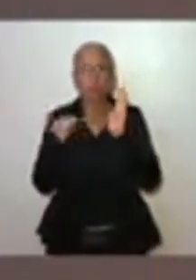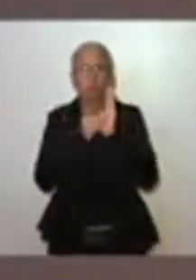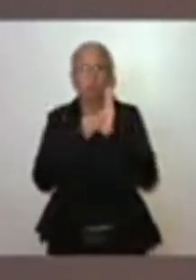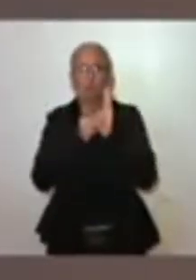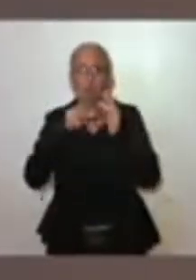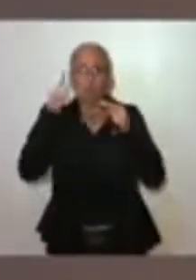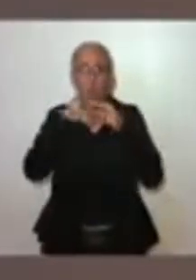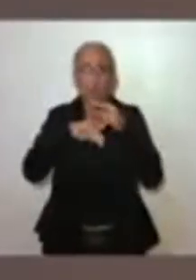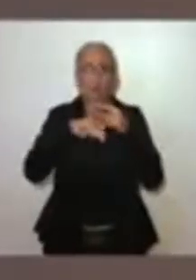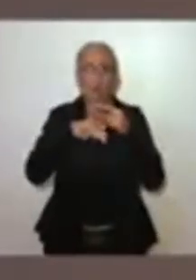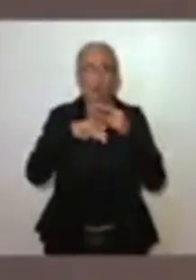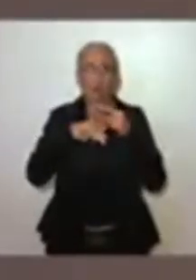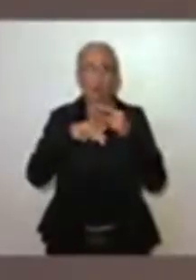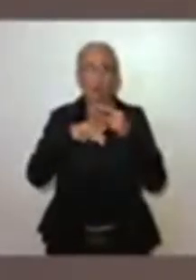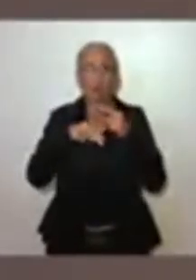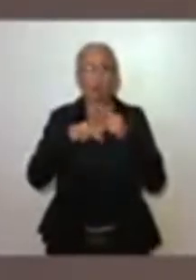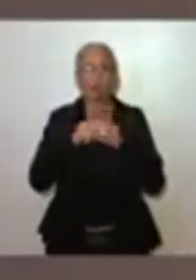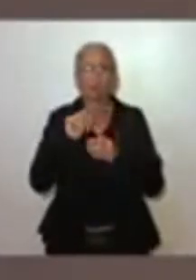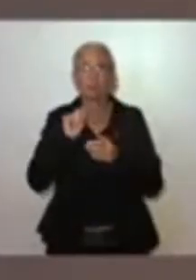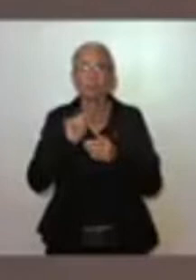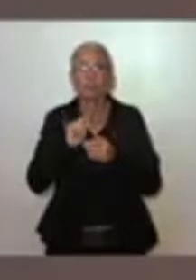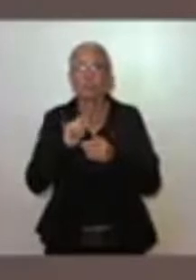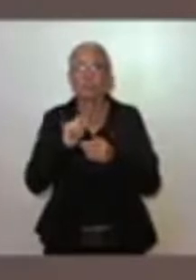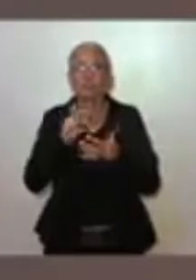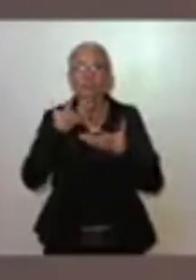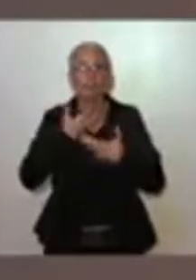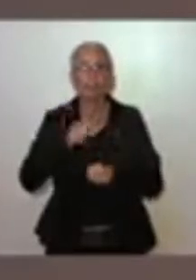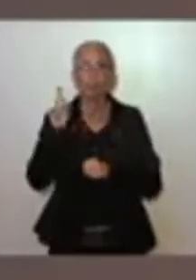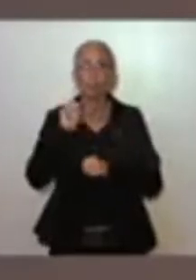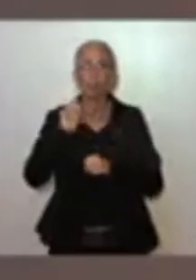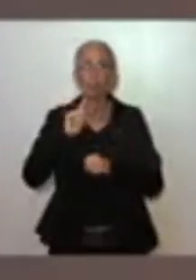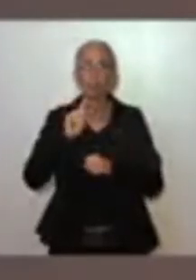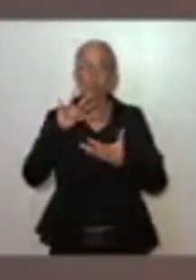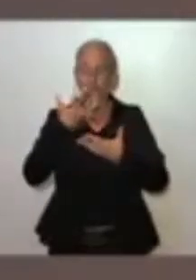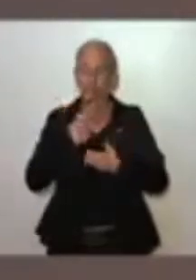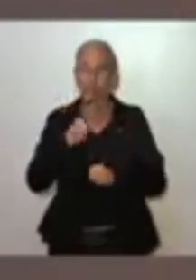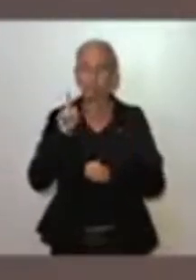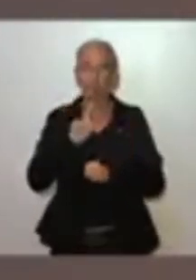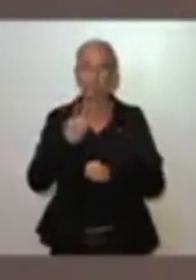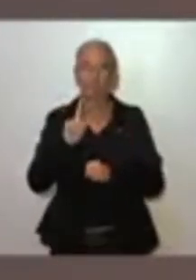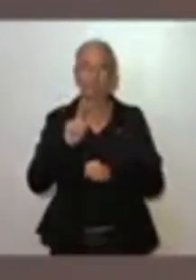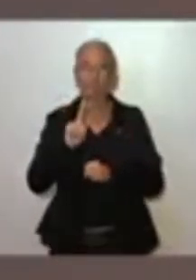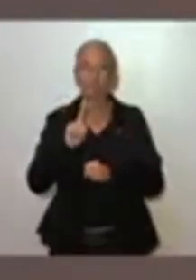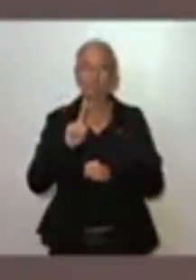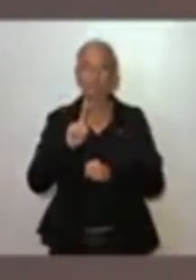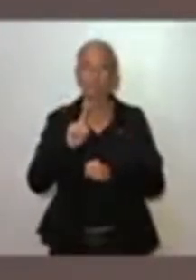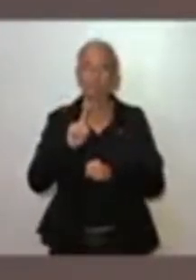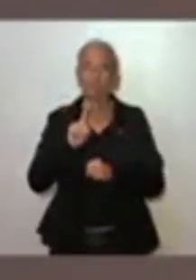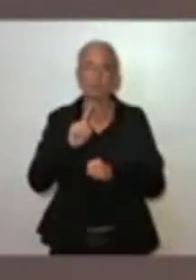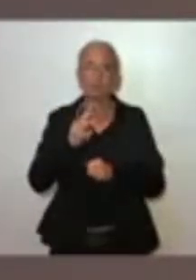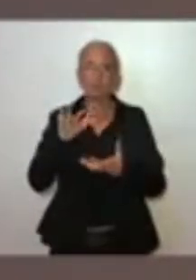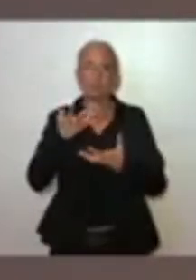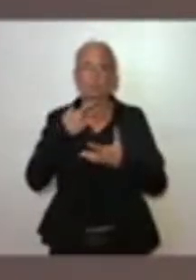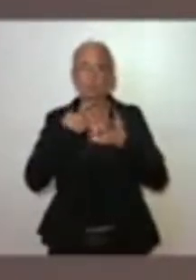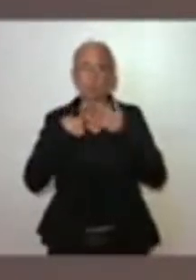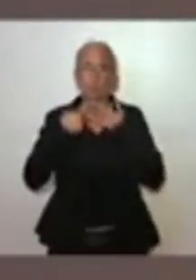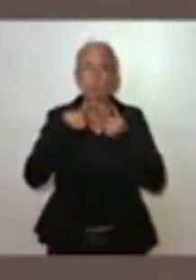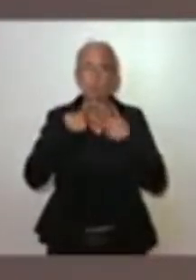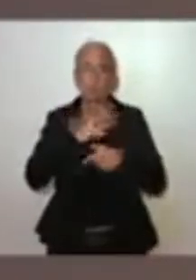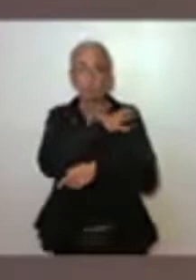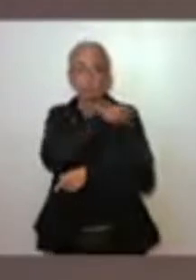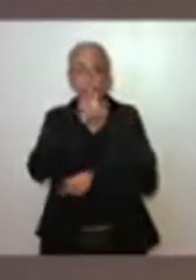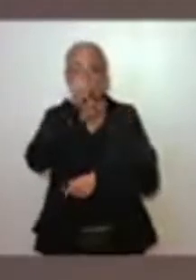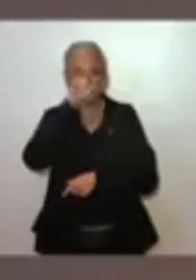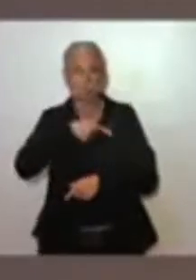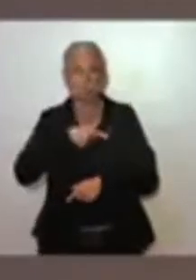portanto jamais se deixe seduzir por mais complexa que seja a gestão de uma democracia